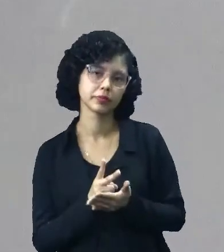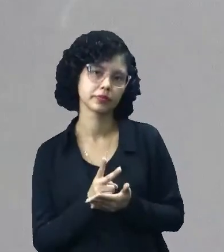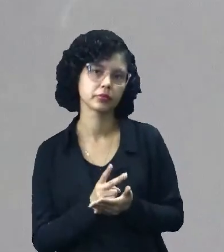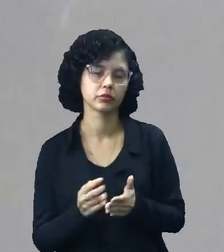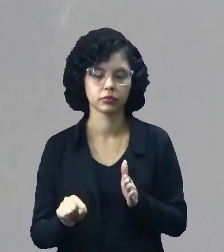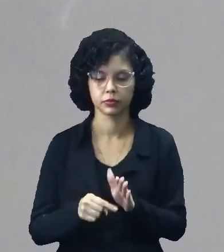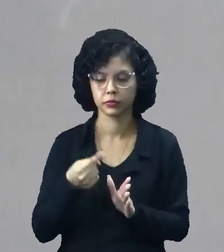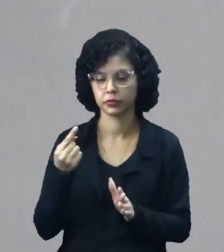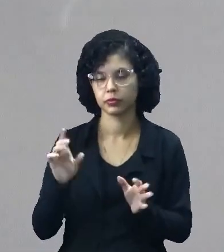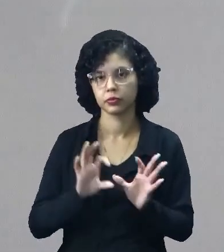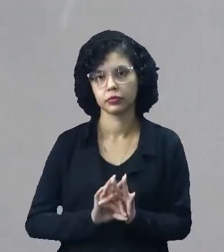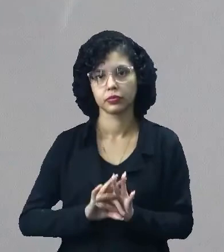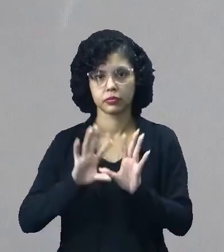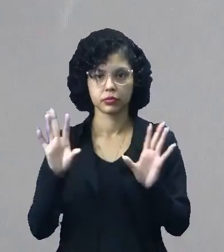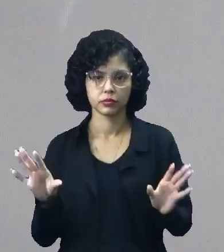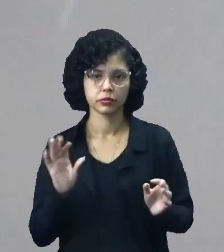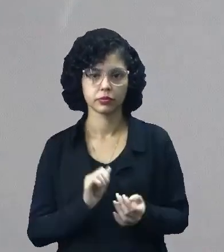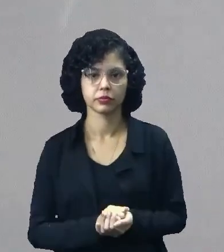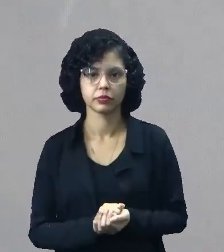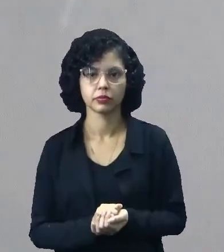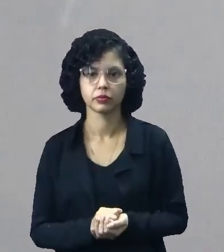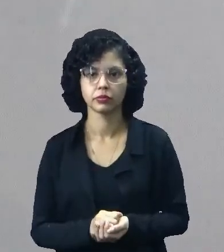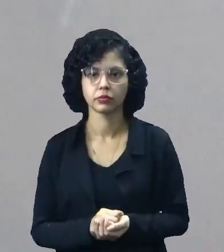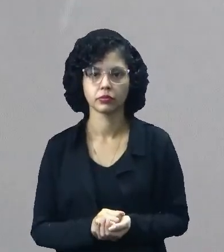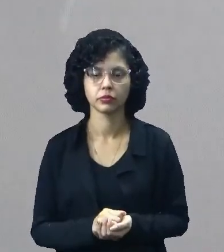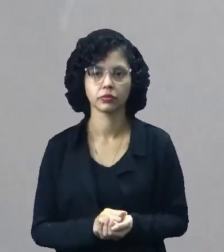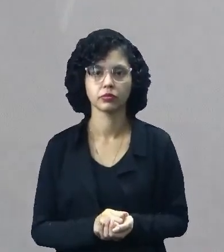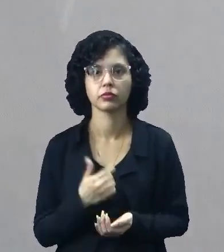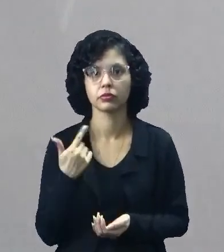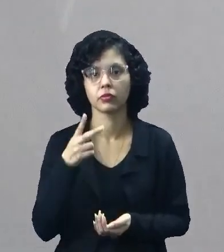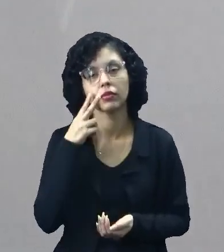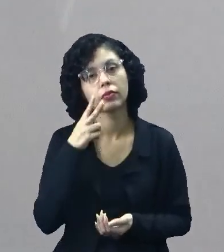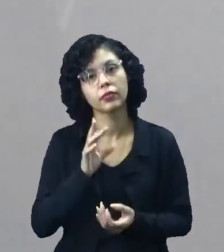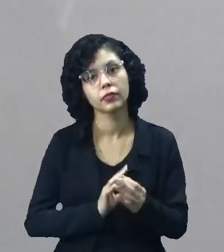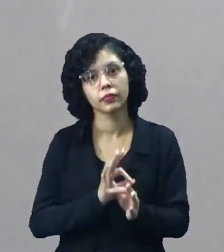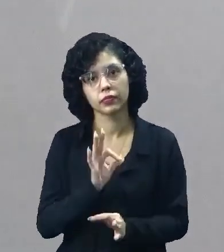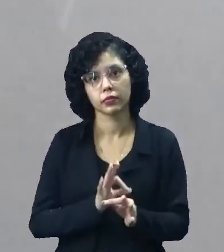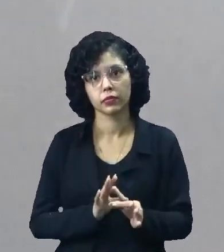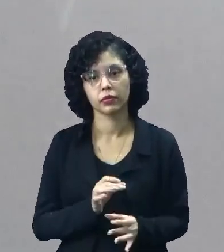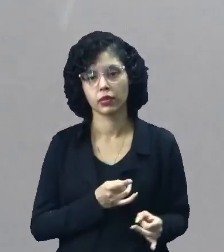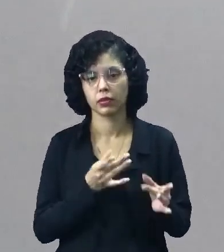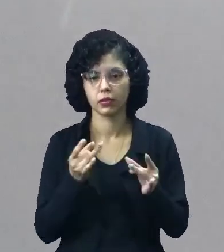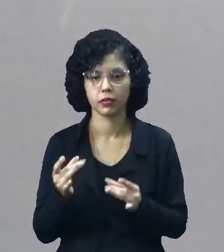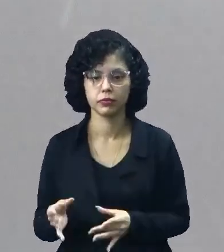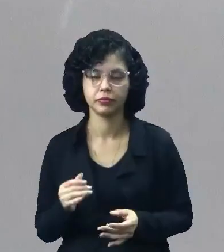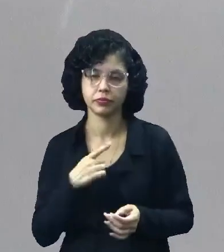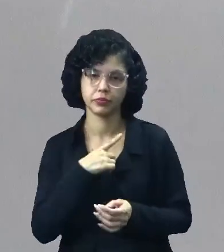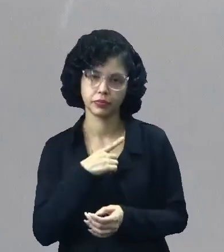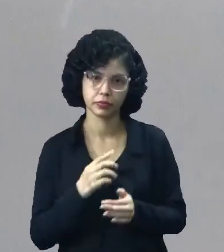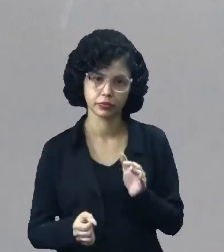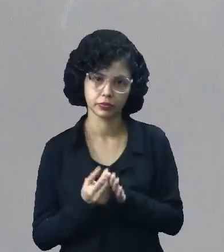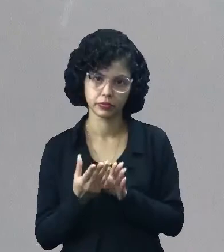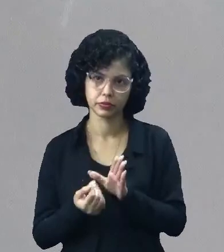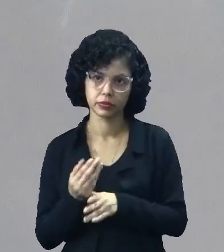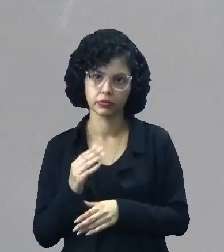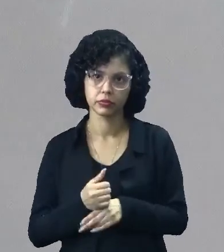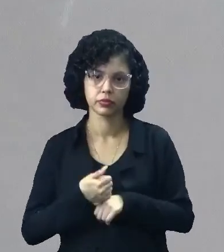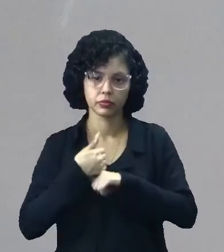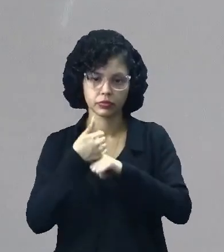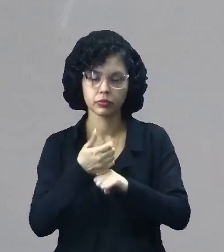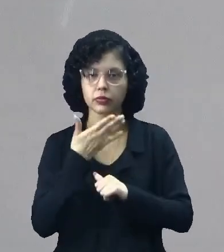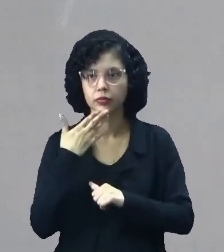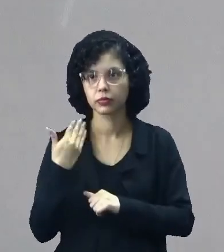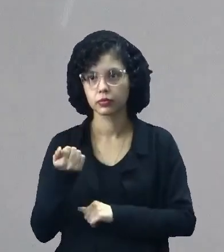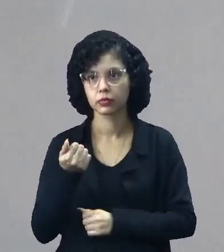premissa básica do liberalismo econômico, né? Essa mão invisível que regula o mercado. Se eu tenho um produto e ele tem mais